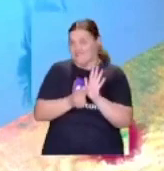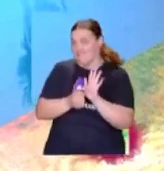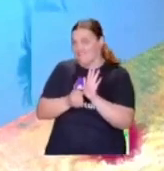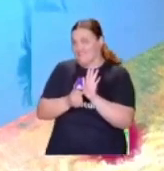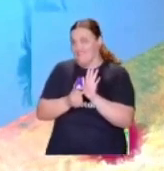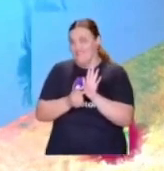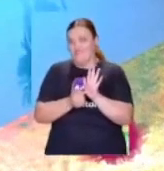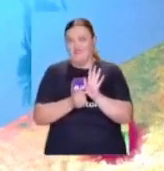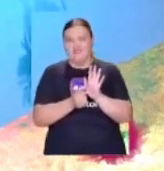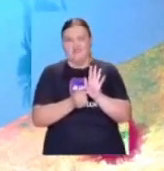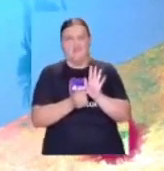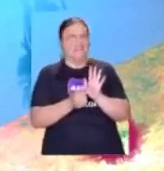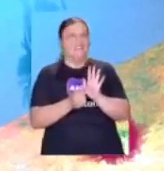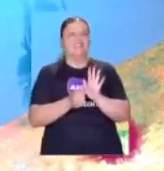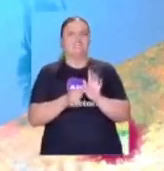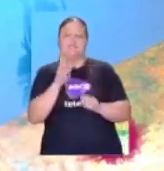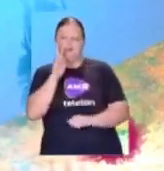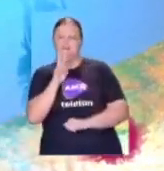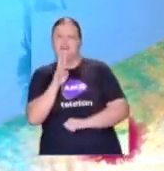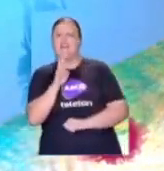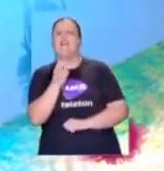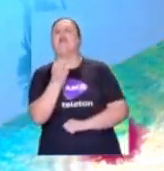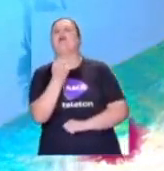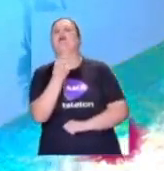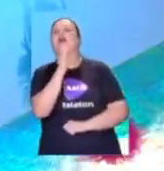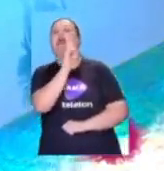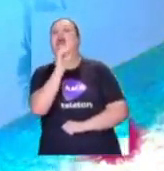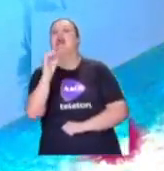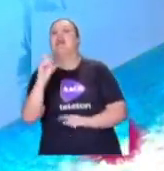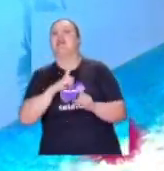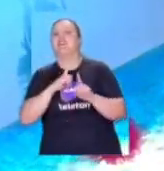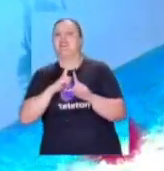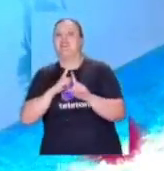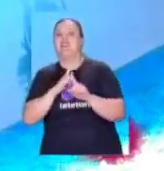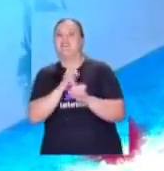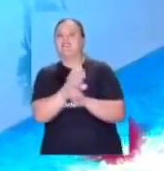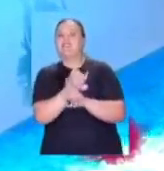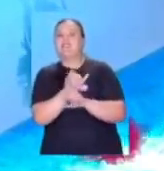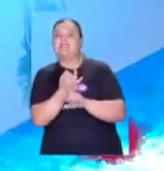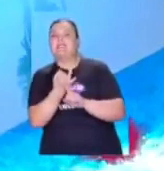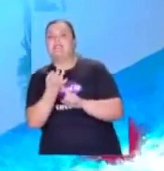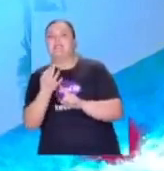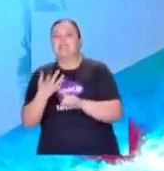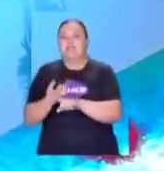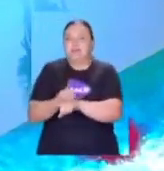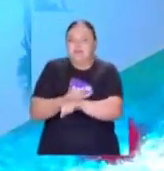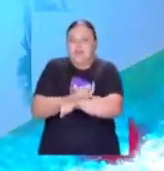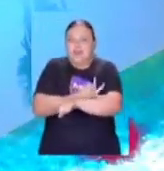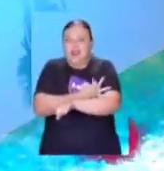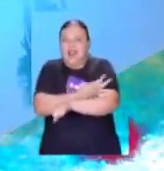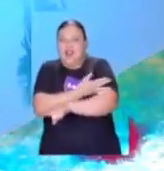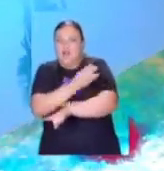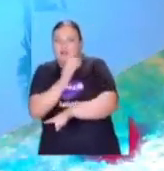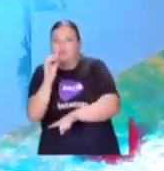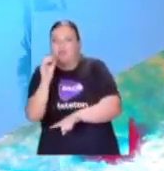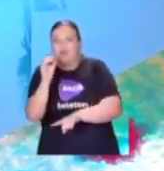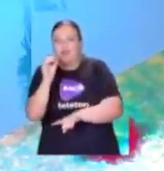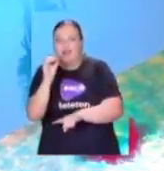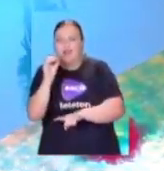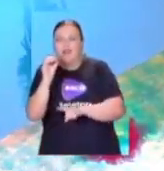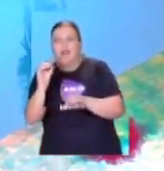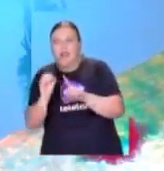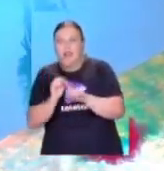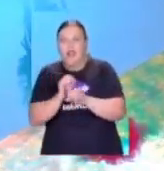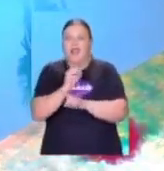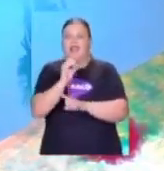Vai aparecer, eu acho. Vamos ver, quantos zeros tem? Começa com quantos zeros, vamos ver. Ai, meu Deus do céu, eu fico emocionada, socorro. Vai. Um zero. Zero, ok.